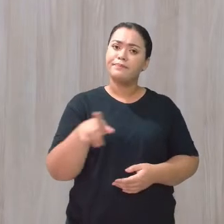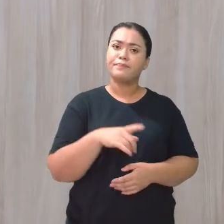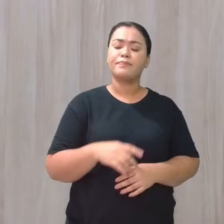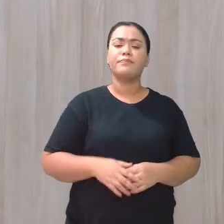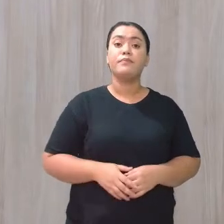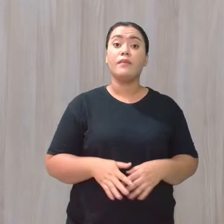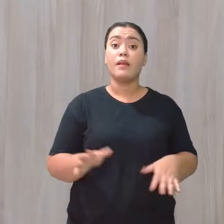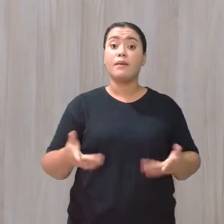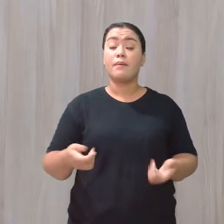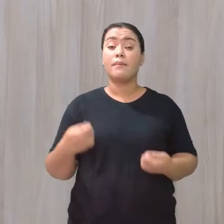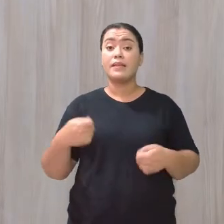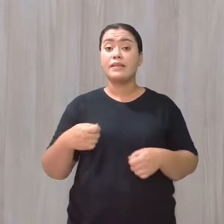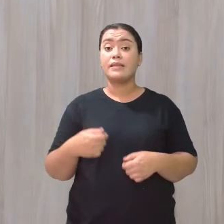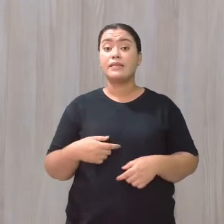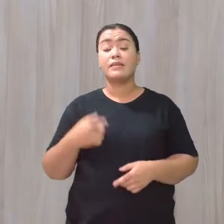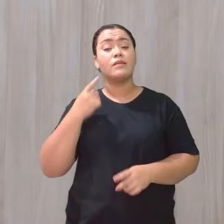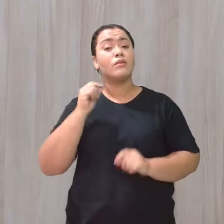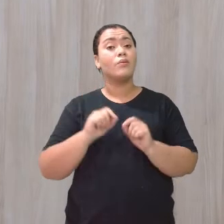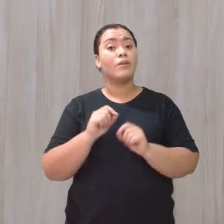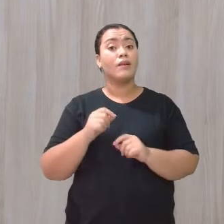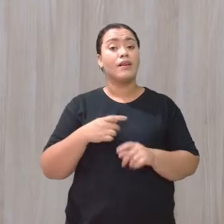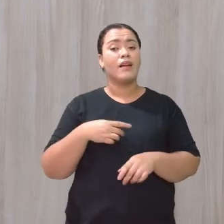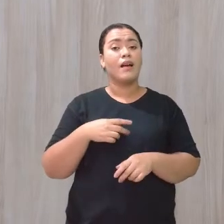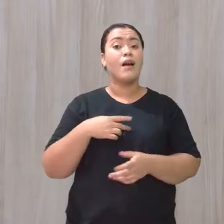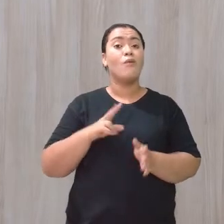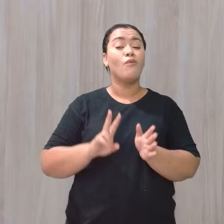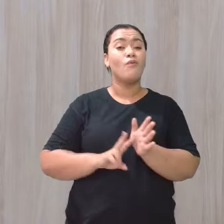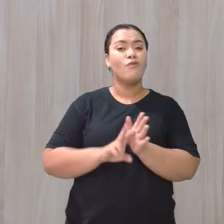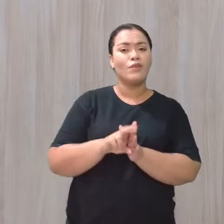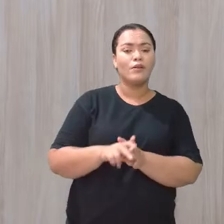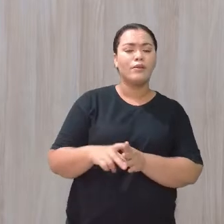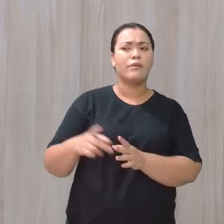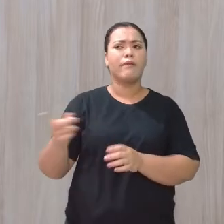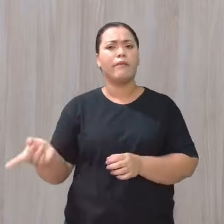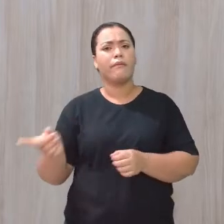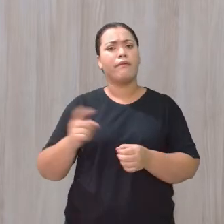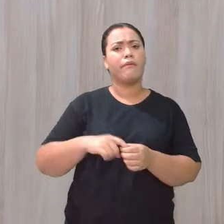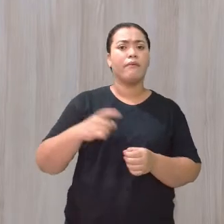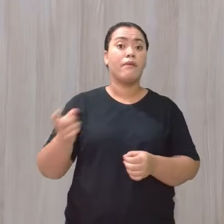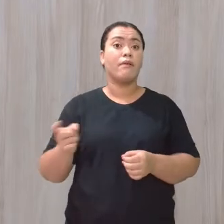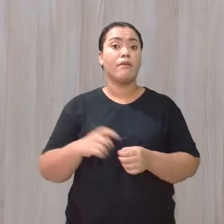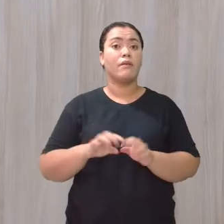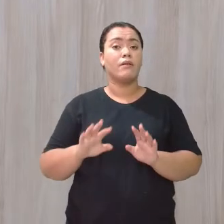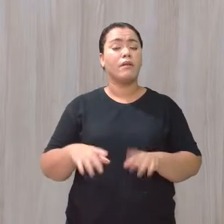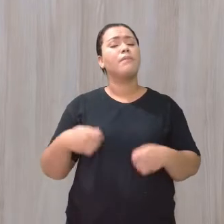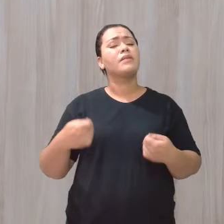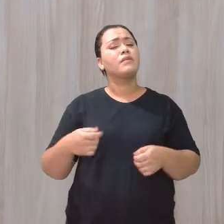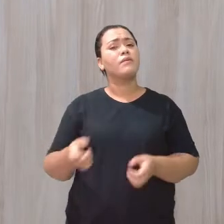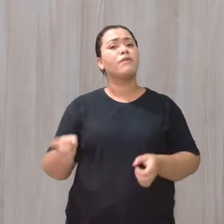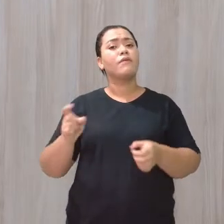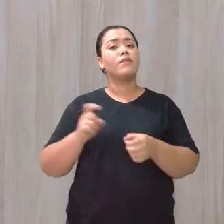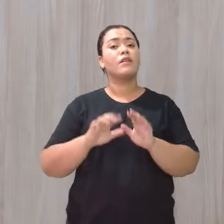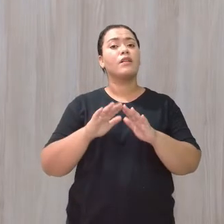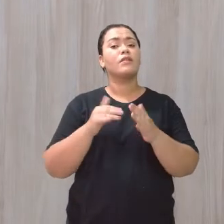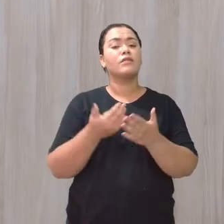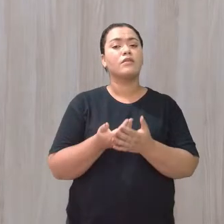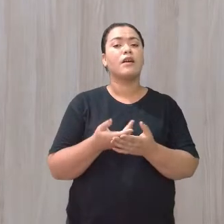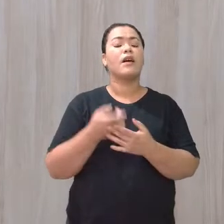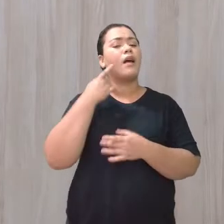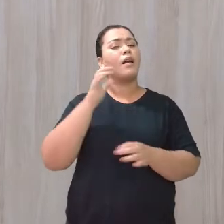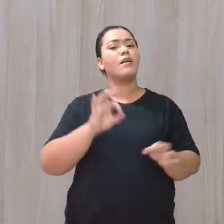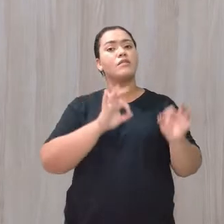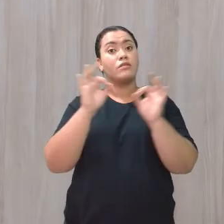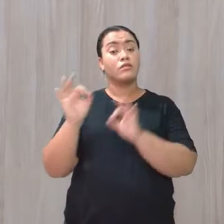e vamos combater esse vírus aí que está indo, voltando, e para que nós possamos voltar às nossas escolas, assistir às nossas aulas,